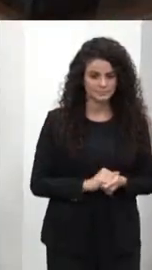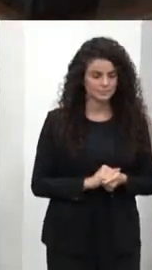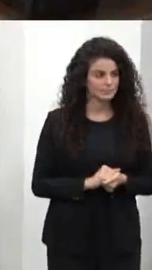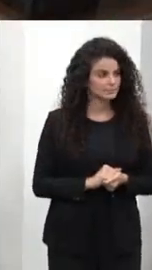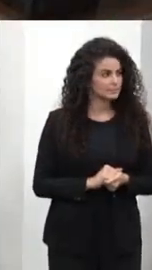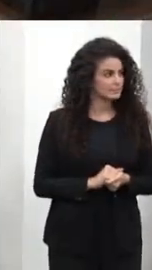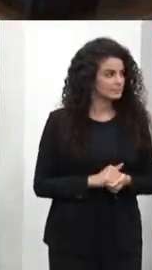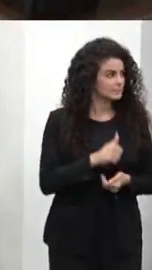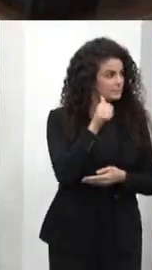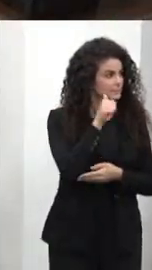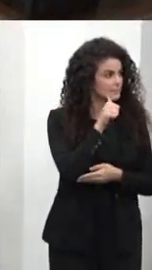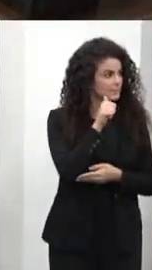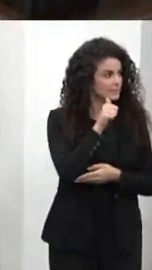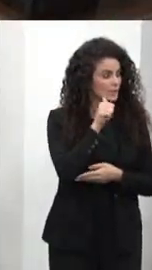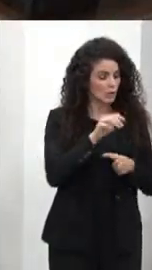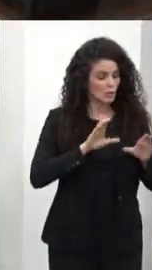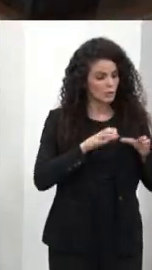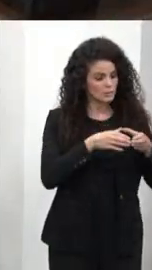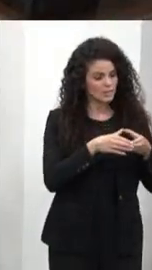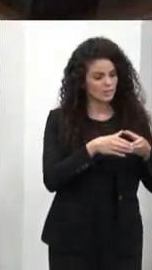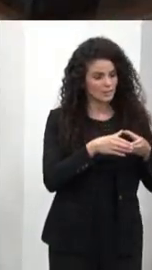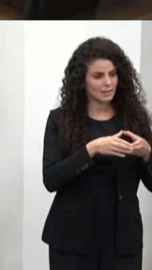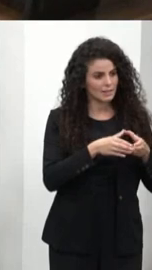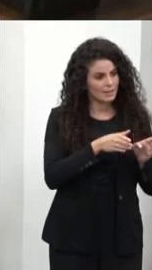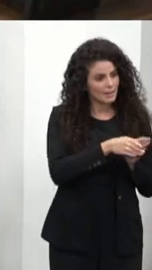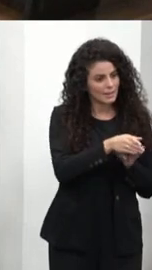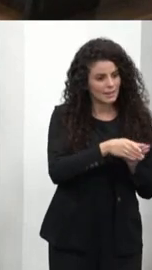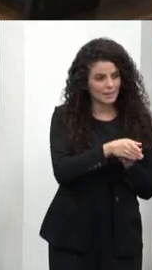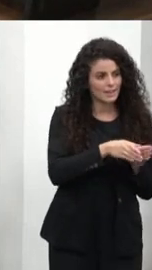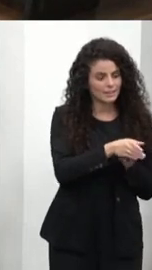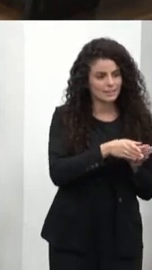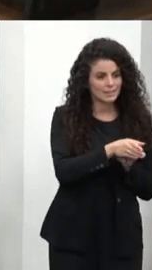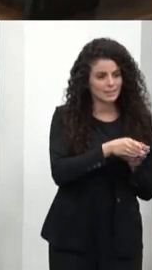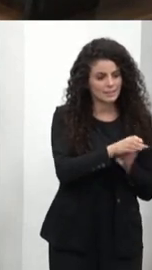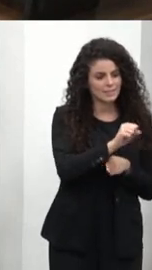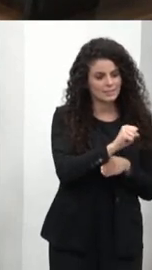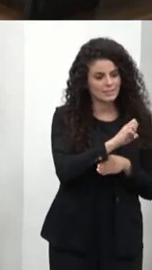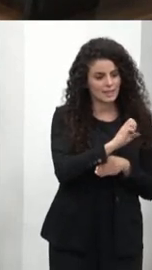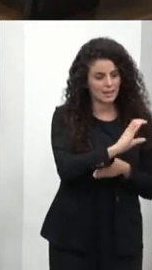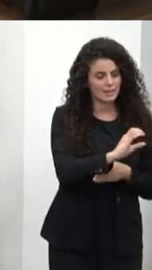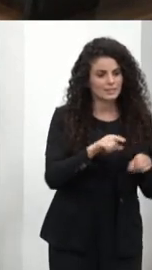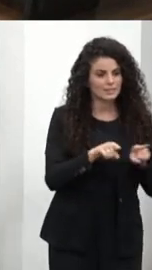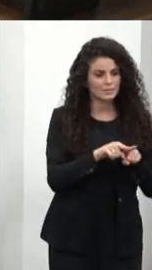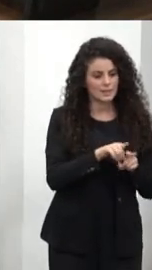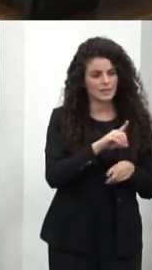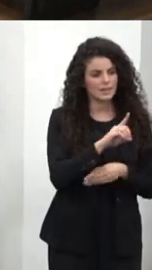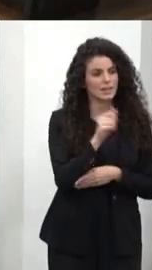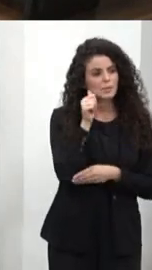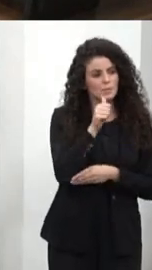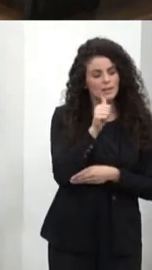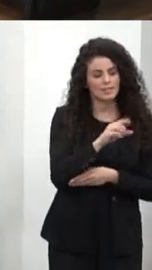senhora conselheira estadual de cultura CeC audiovisual dagma Castro